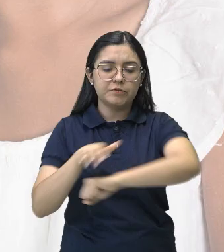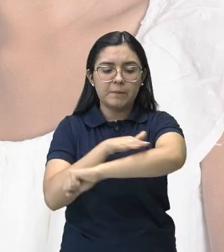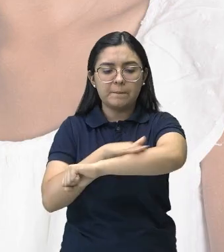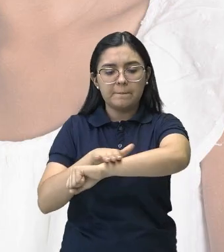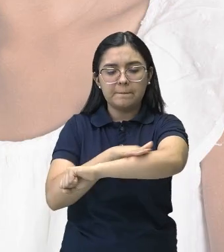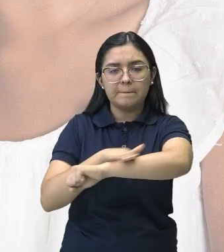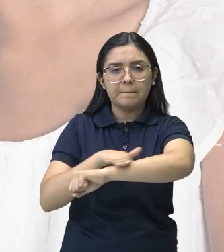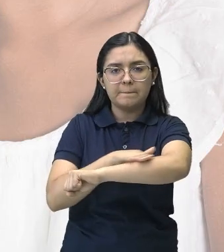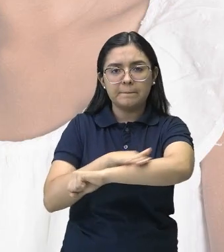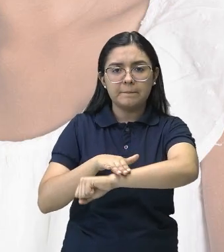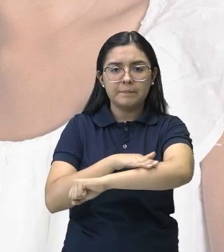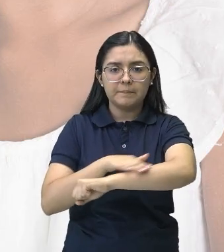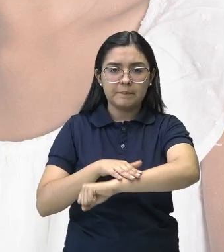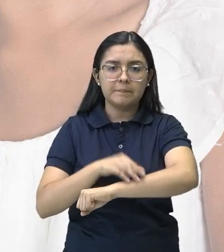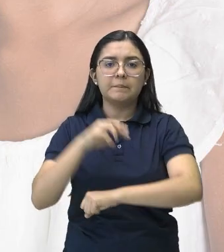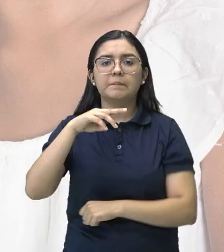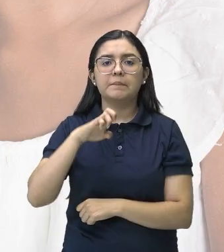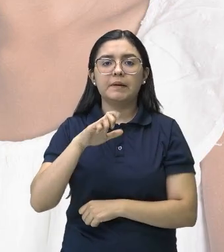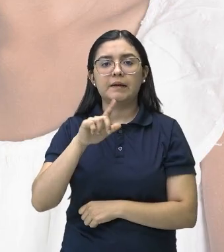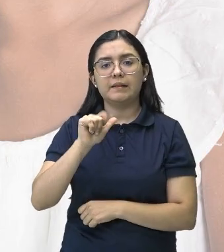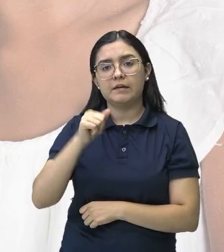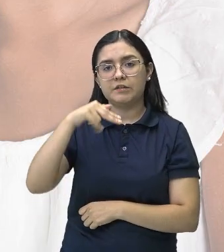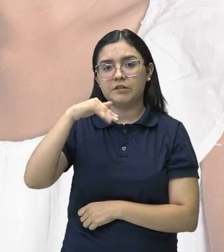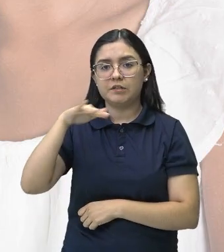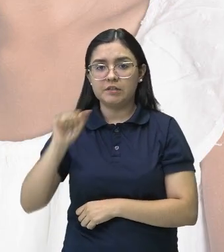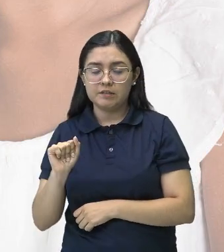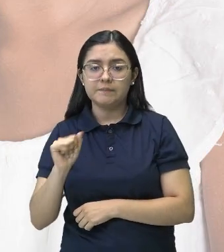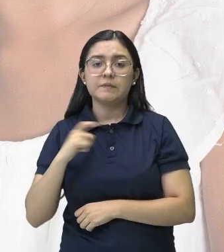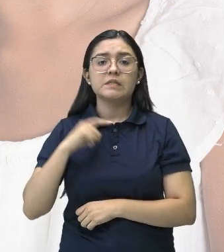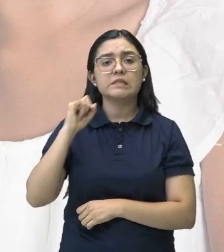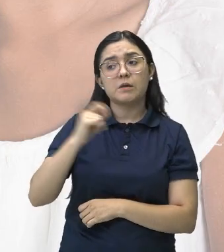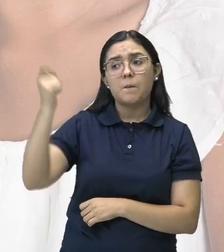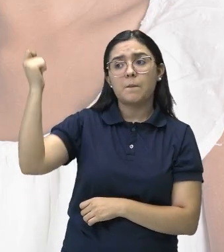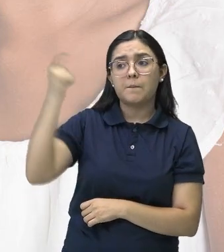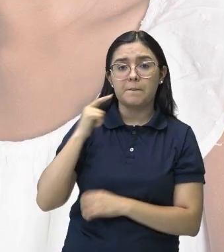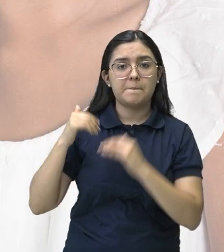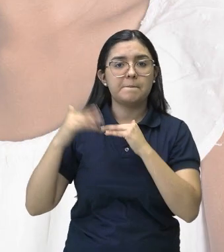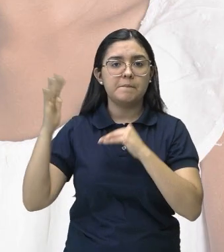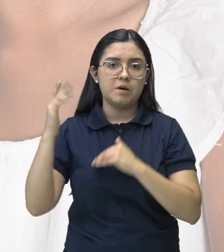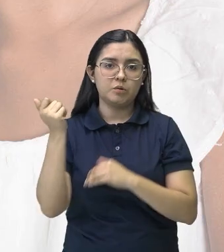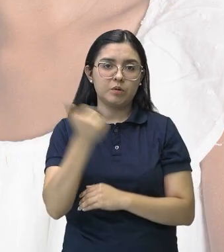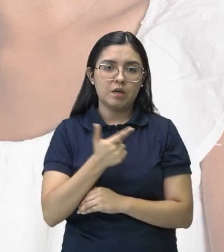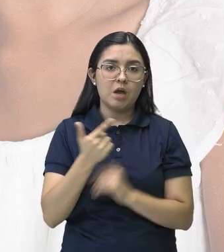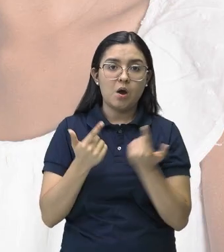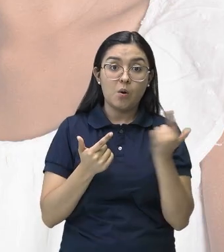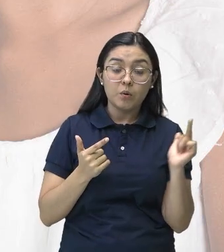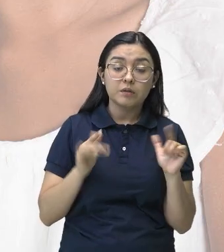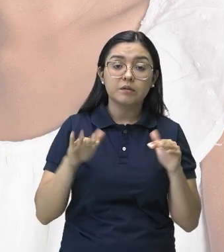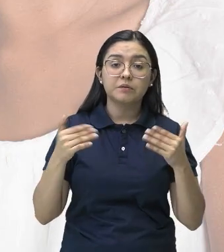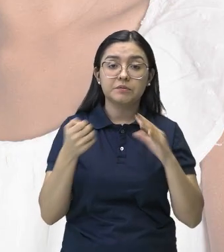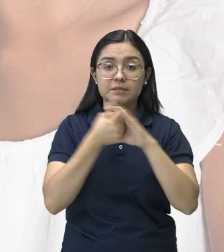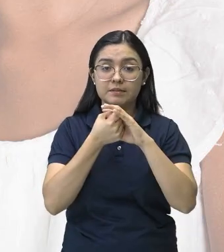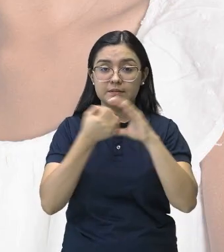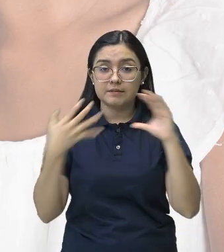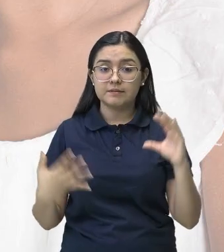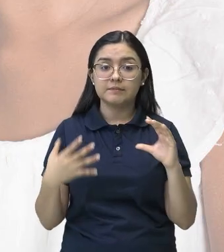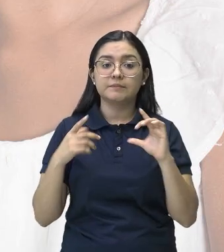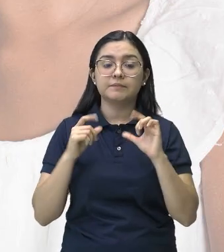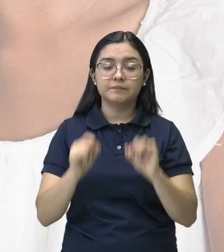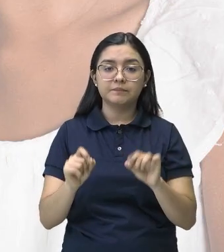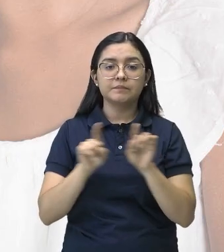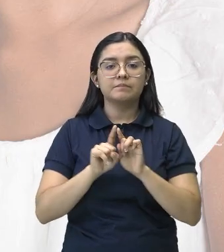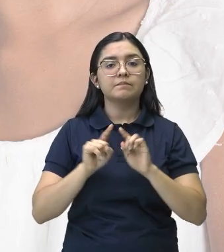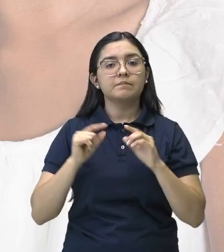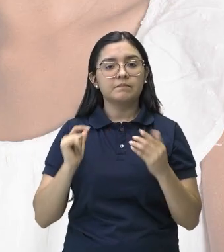com um pouquinho mais de melanina, quando ela se expõe mais ao sol do que a outra. Então, essas características são fatores